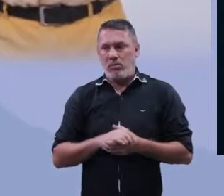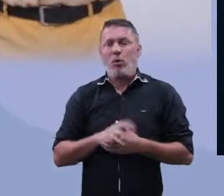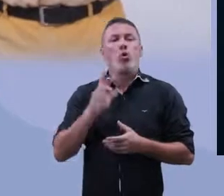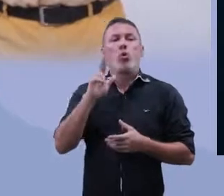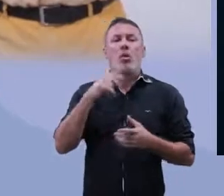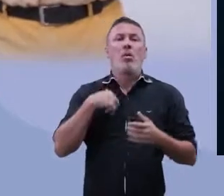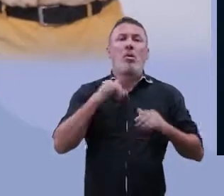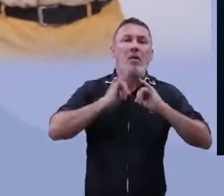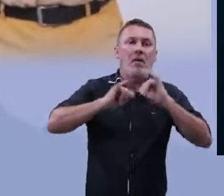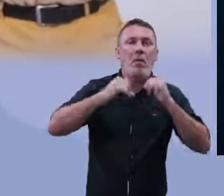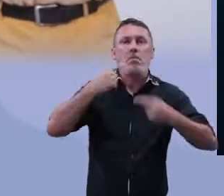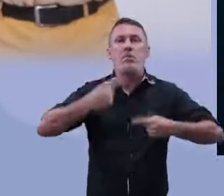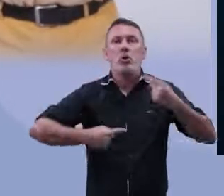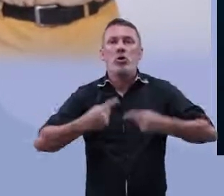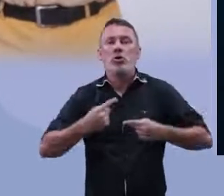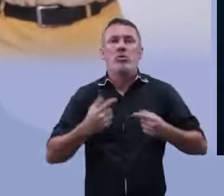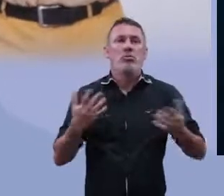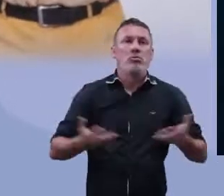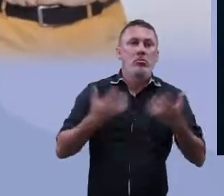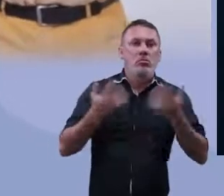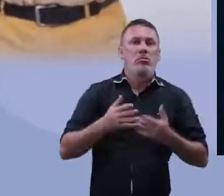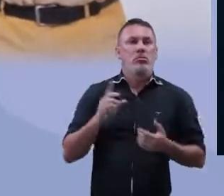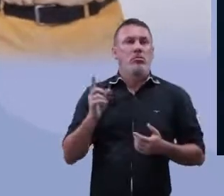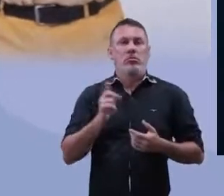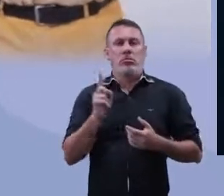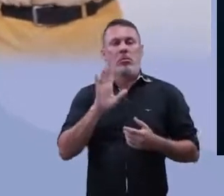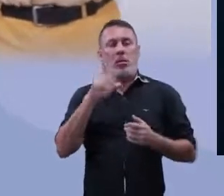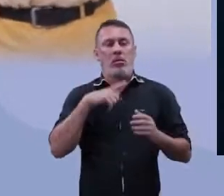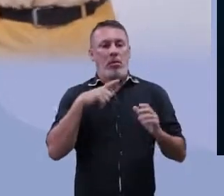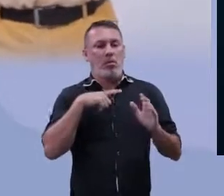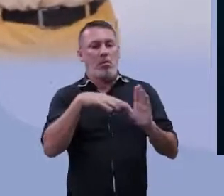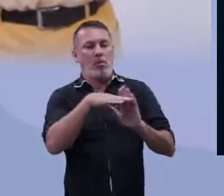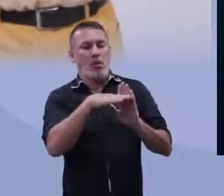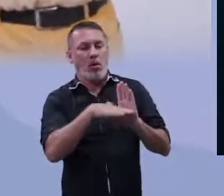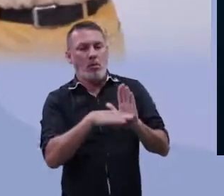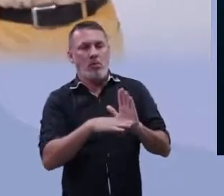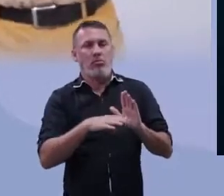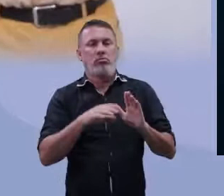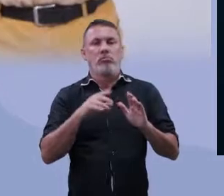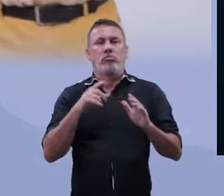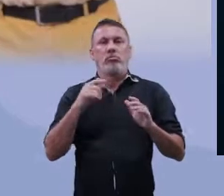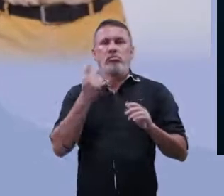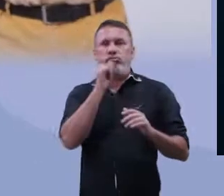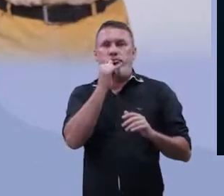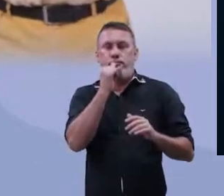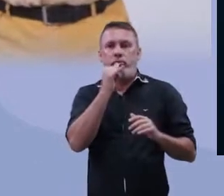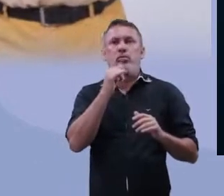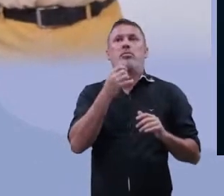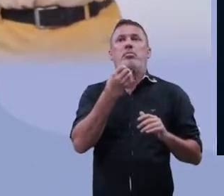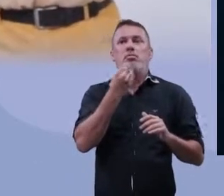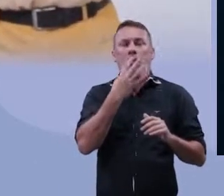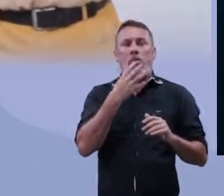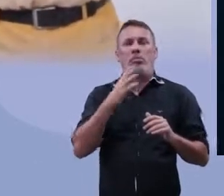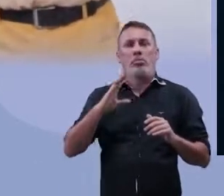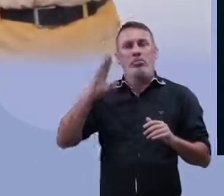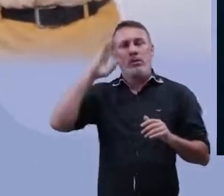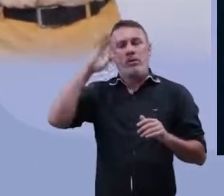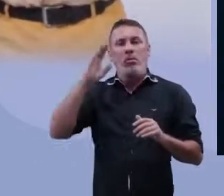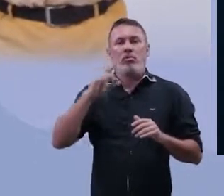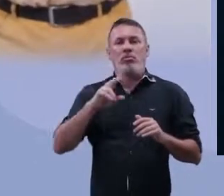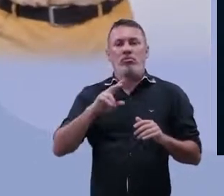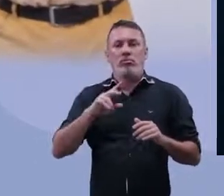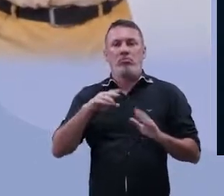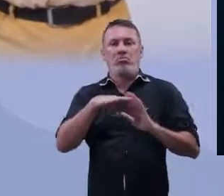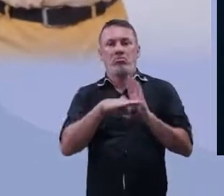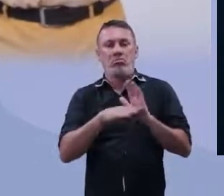promovendo políticas, mas, né, ela teve um programa relacionado à produção energética, principalmente de energias